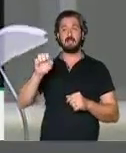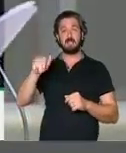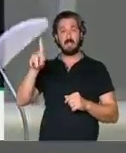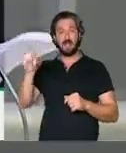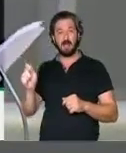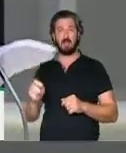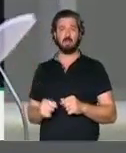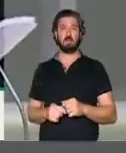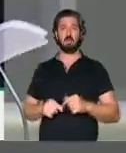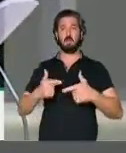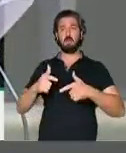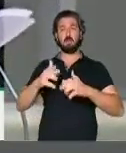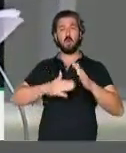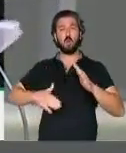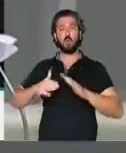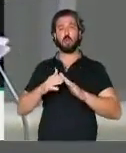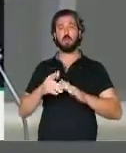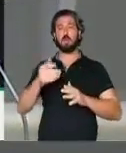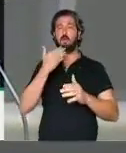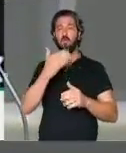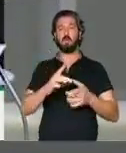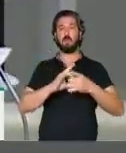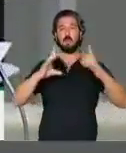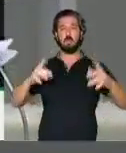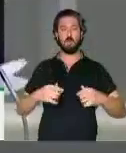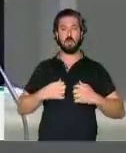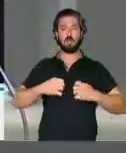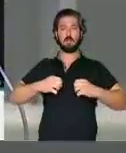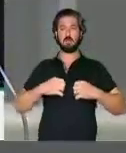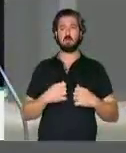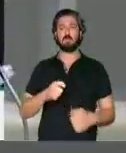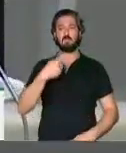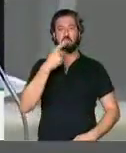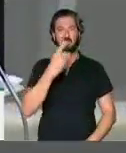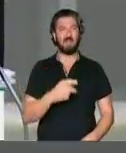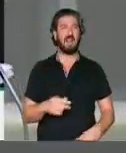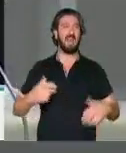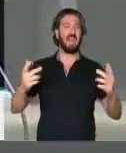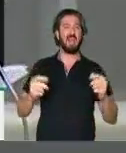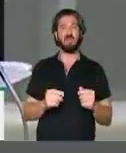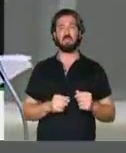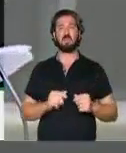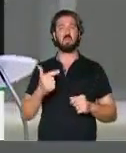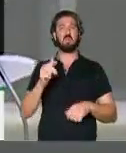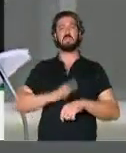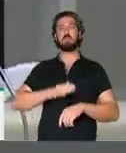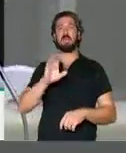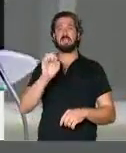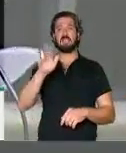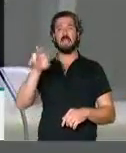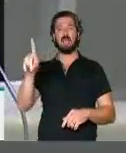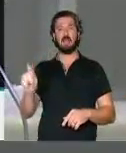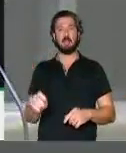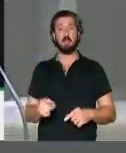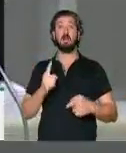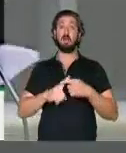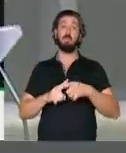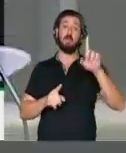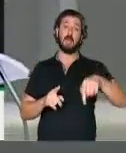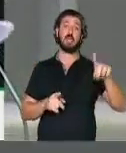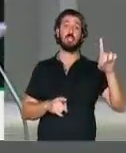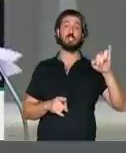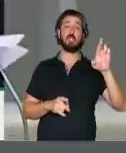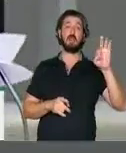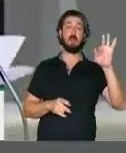no exercício pleno e soberano da democracia. Aqueles que dizem que não existe mais esquerda é porque são da